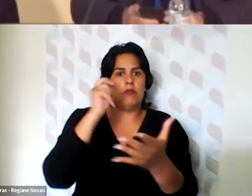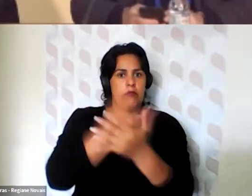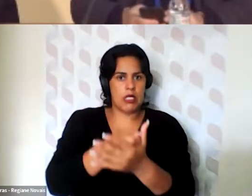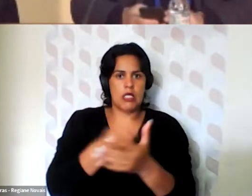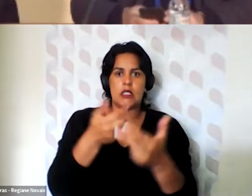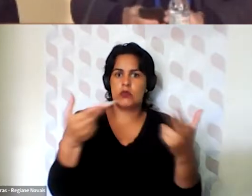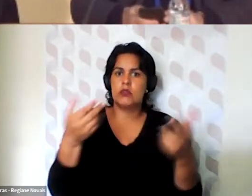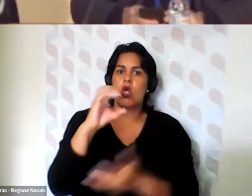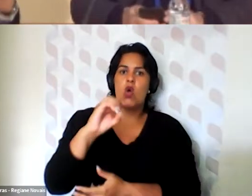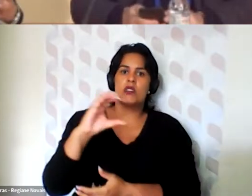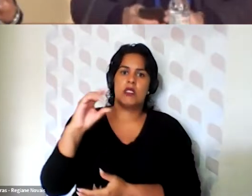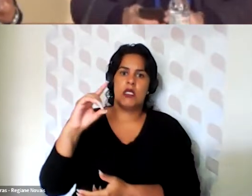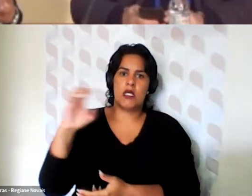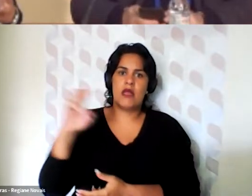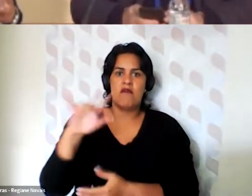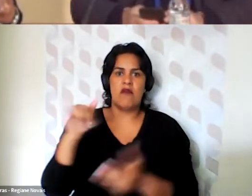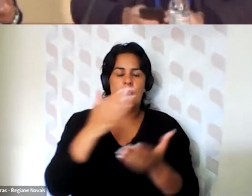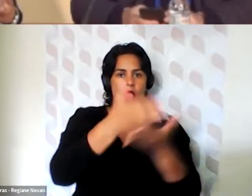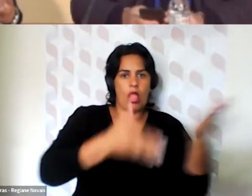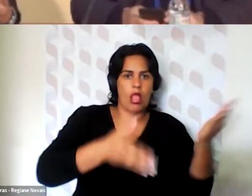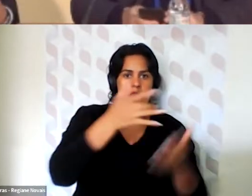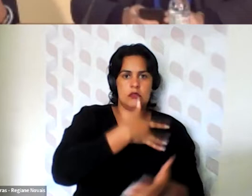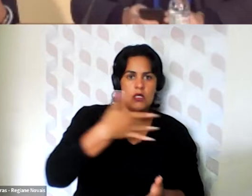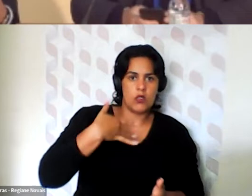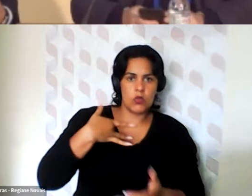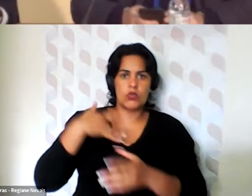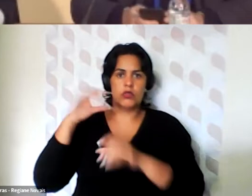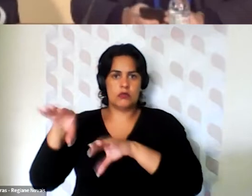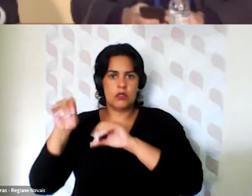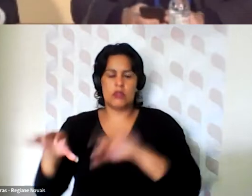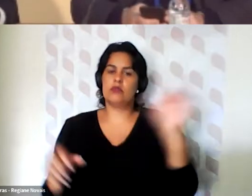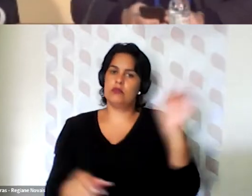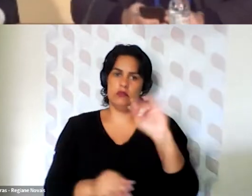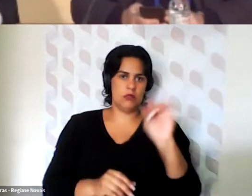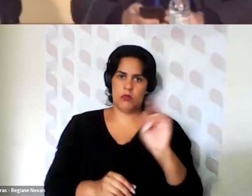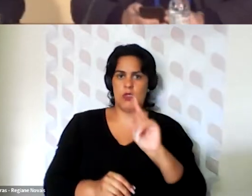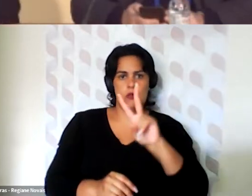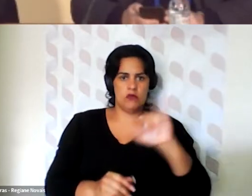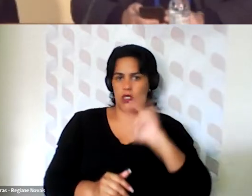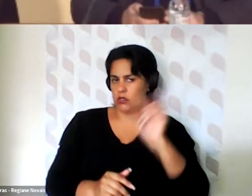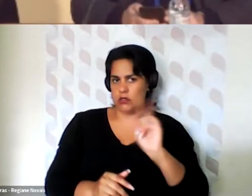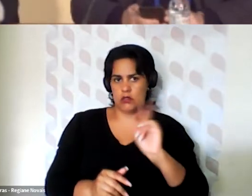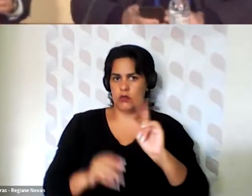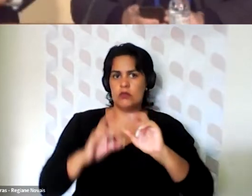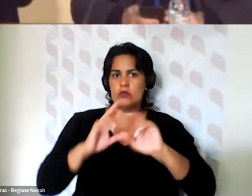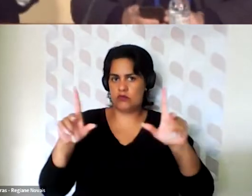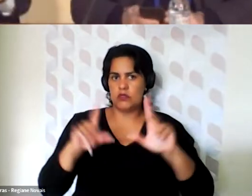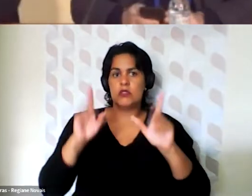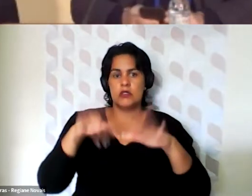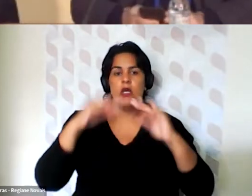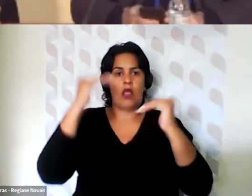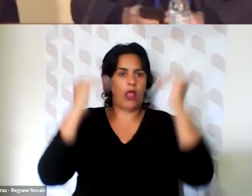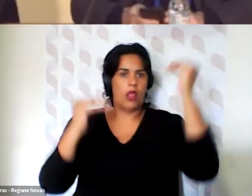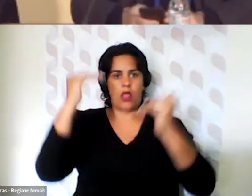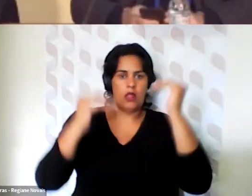fazer um bom planejamento. Esse é o tipo de discussão que tem na OCDE sobre orçamento. Não é quanto você vai gastar de educação e tem que cortar a educação e tem que ter austeridade.